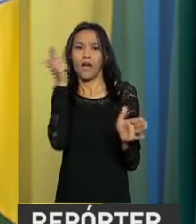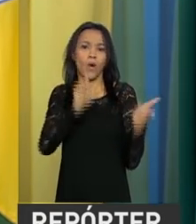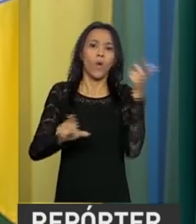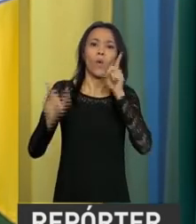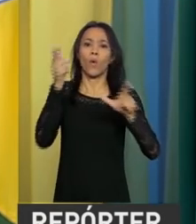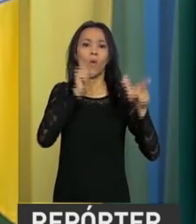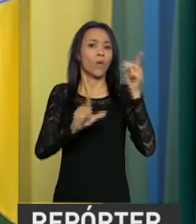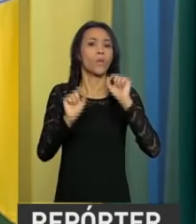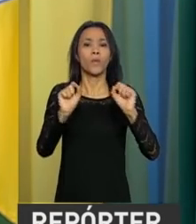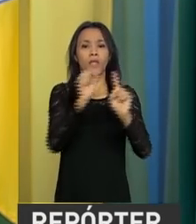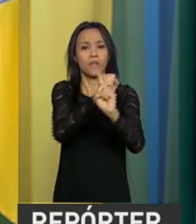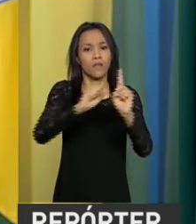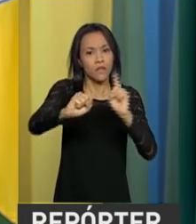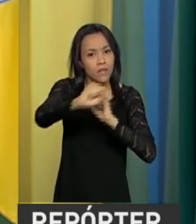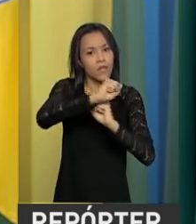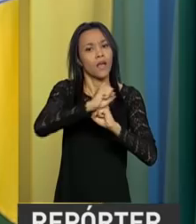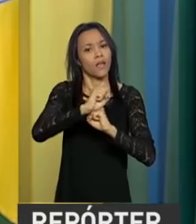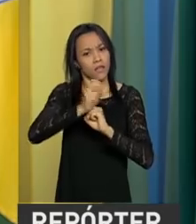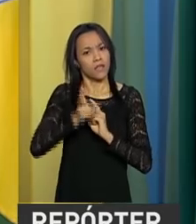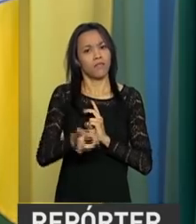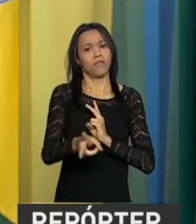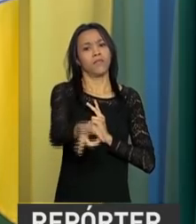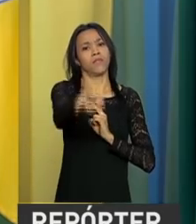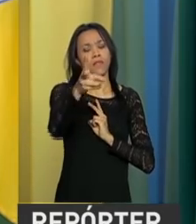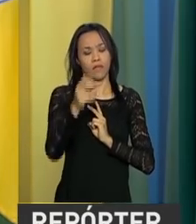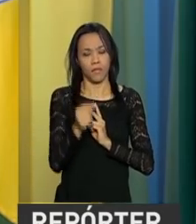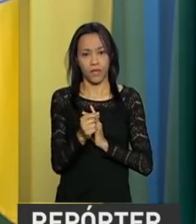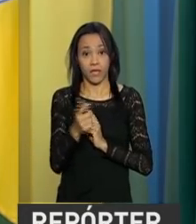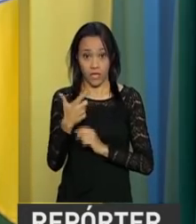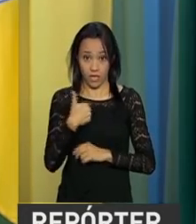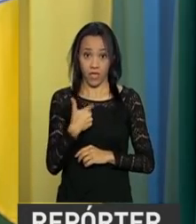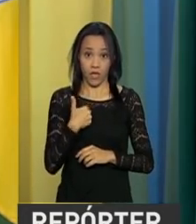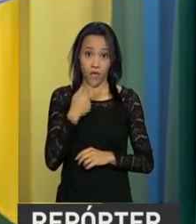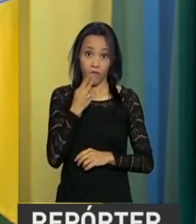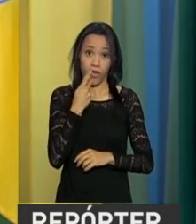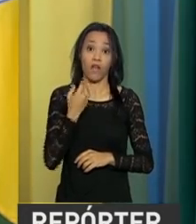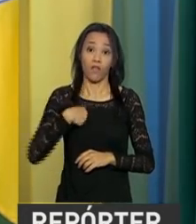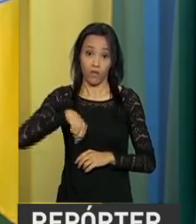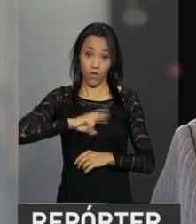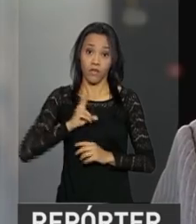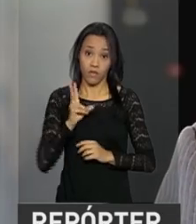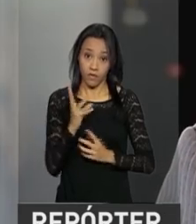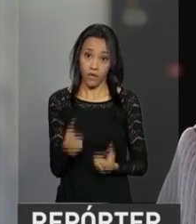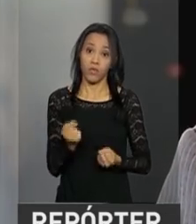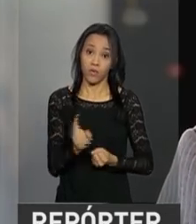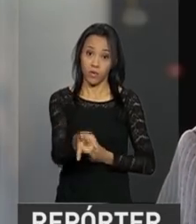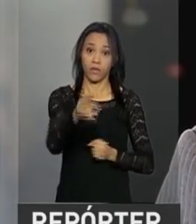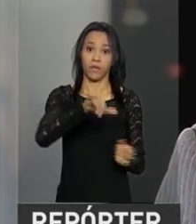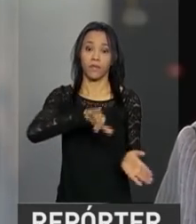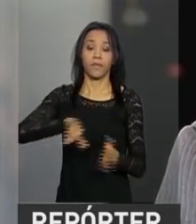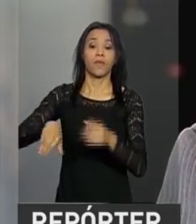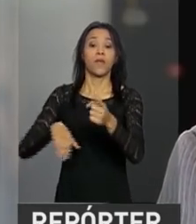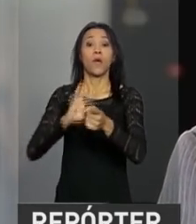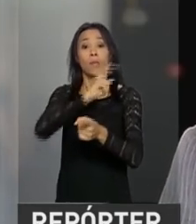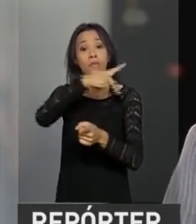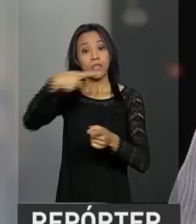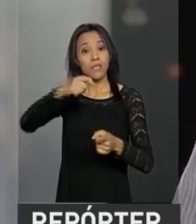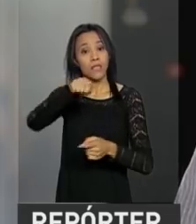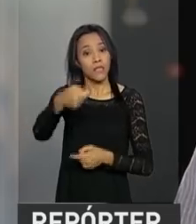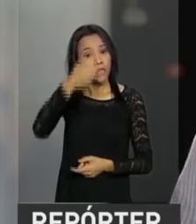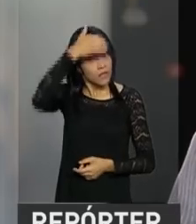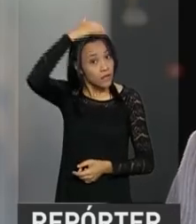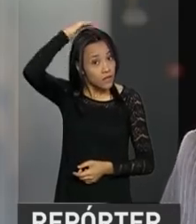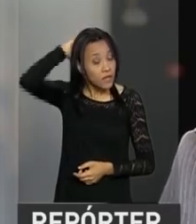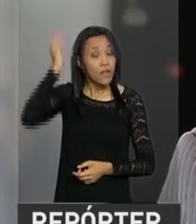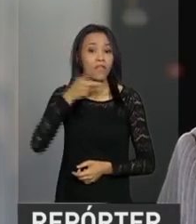sociais efetivamente duradouras, que, reitero, nós vamos manter. O presidente em exercício destacou que em menos